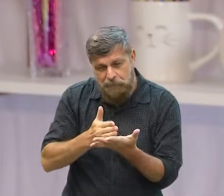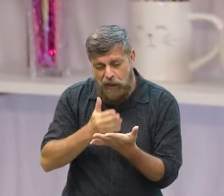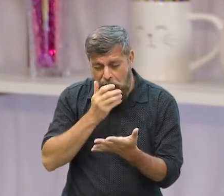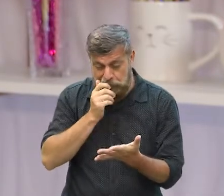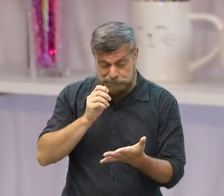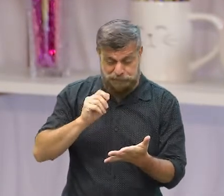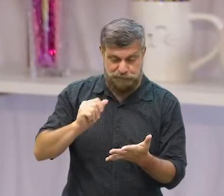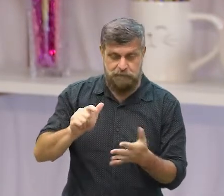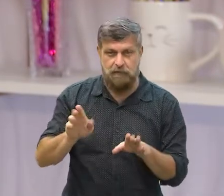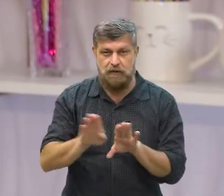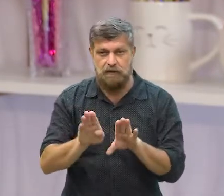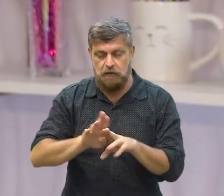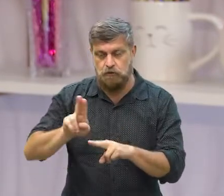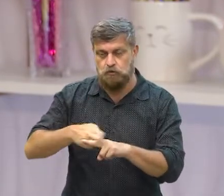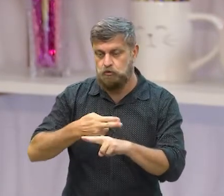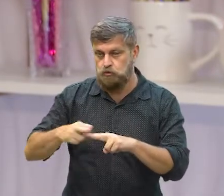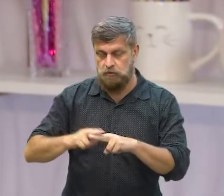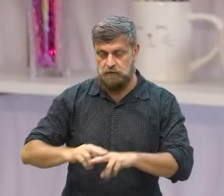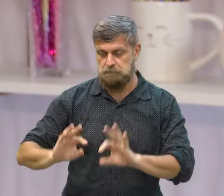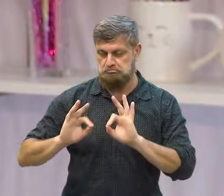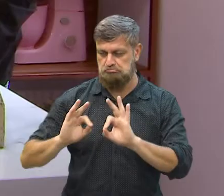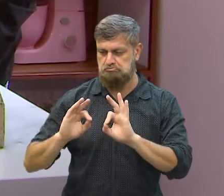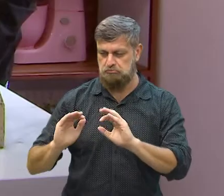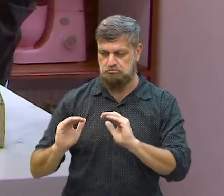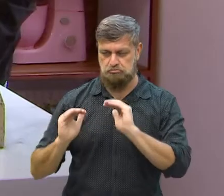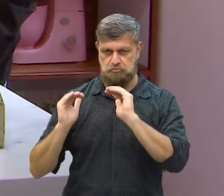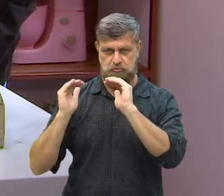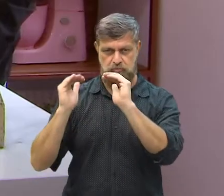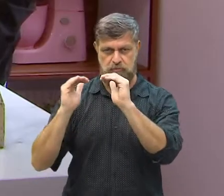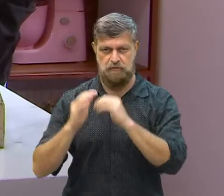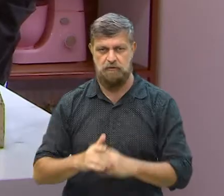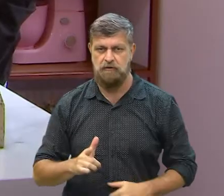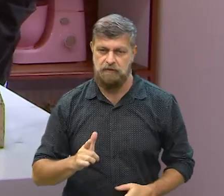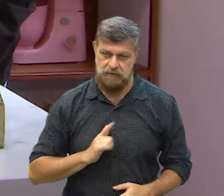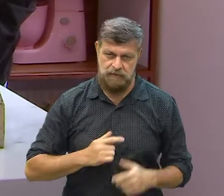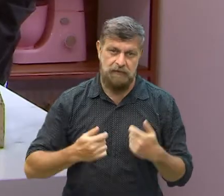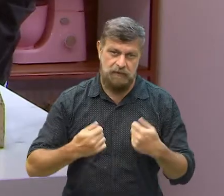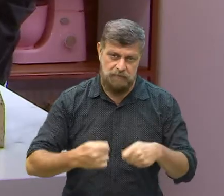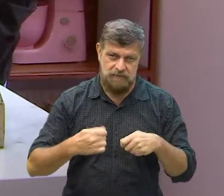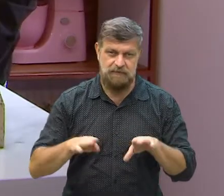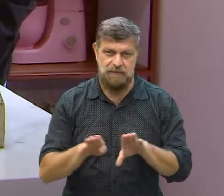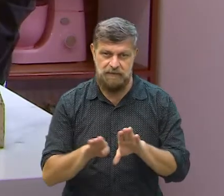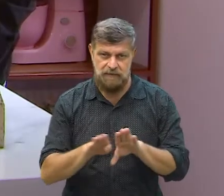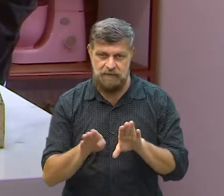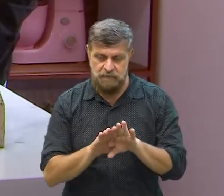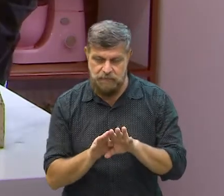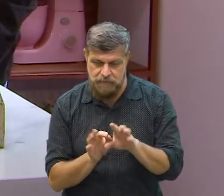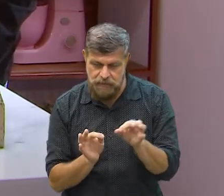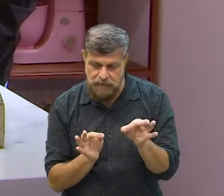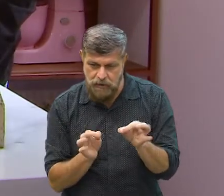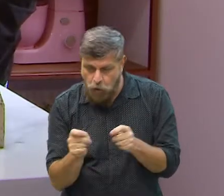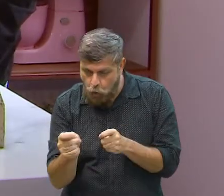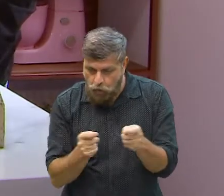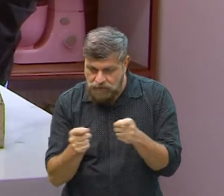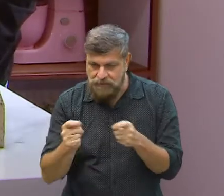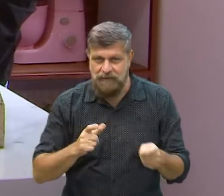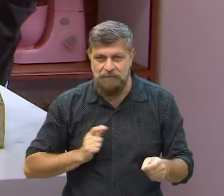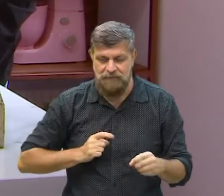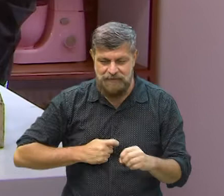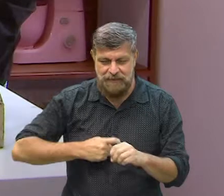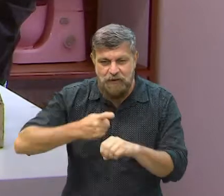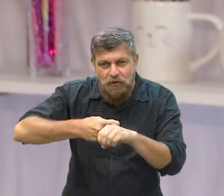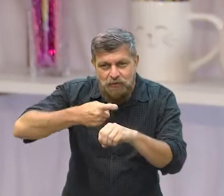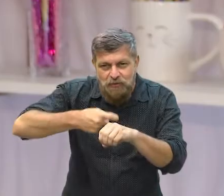fazer com chocolate nobre. Lembrando que quando a gente faz com chocolate nobre, a gente precisa fazer a temperagem para que crie essa casquinha que tem